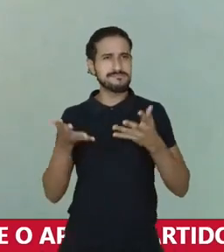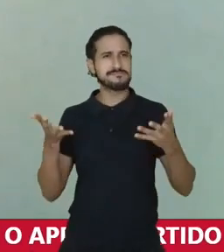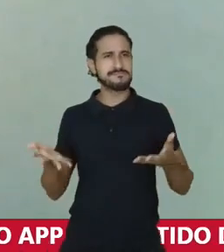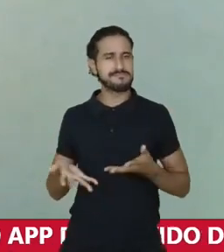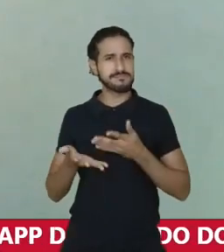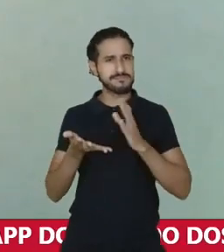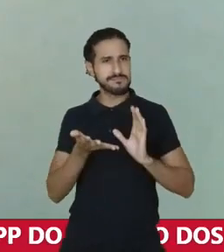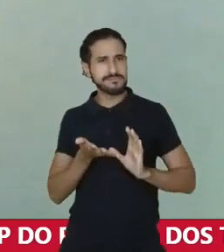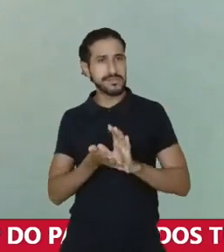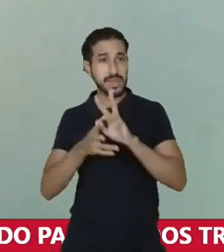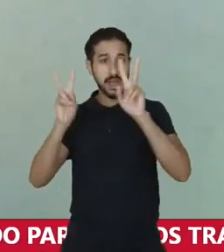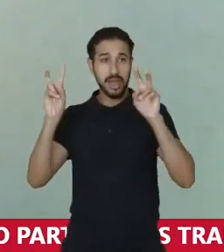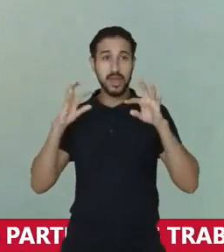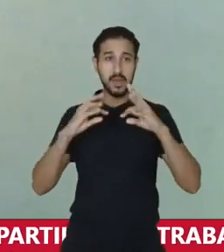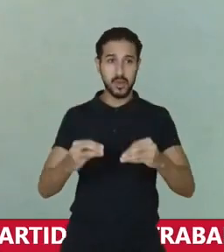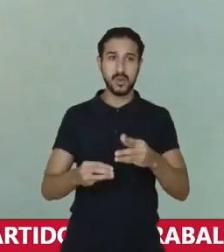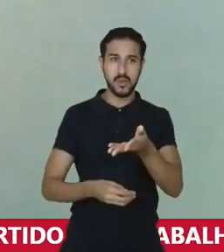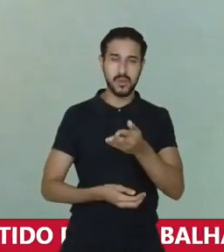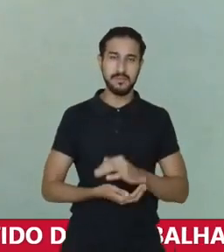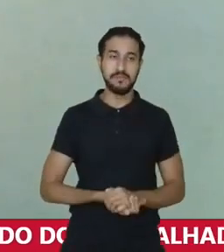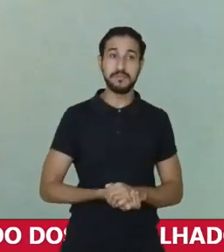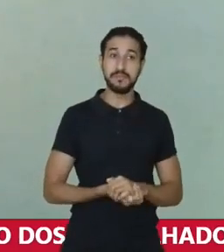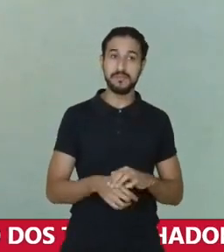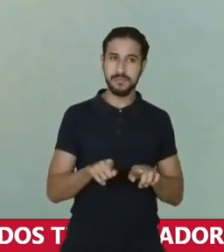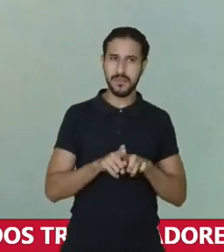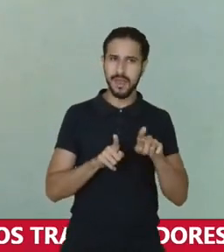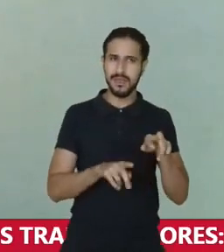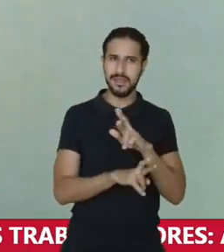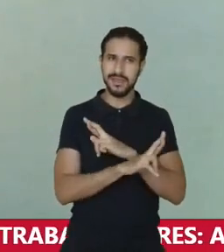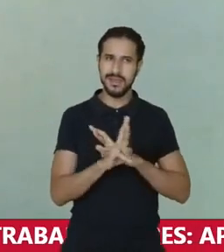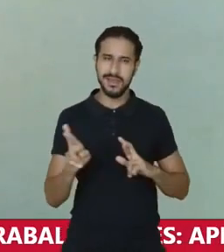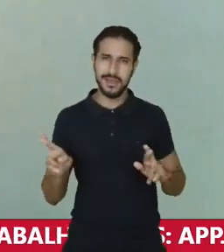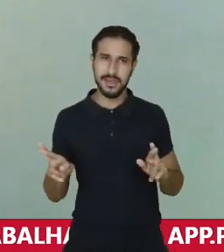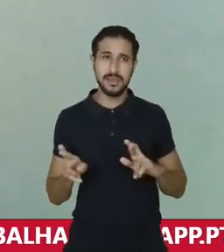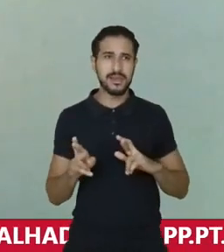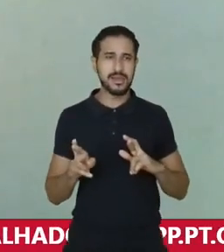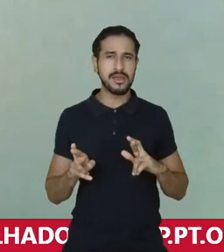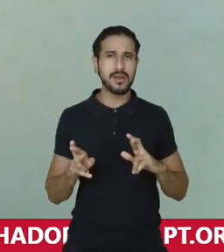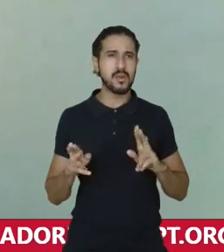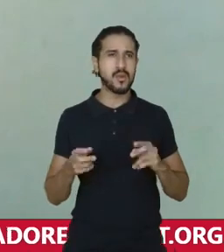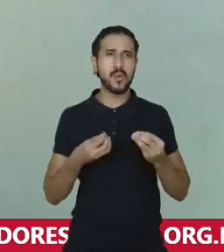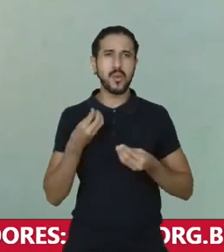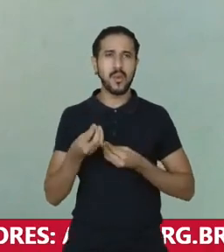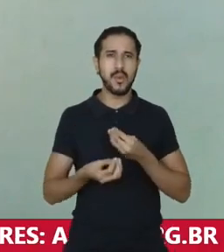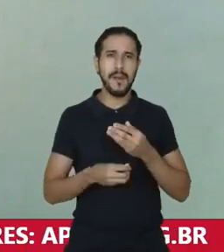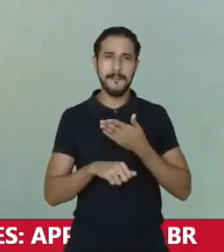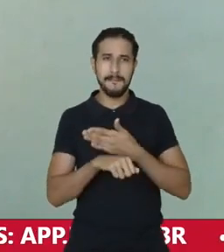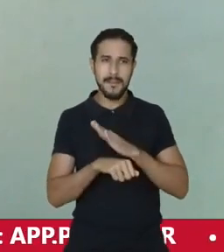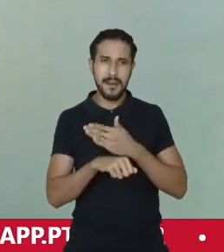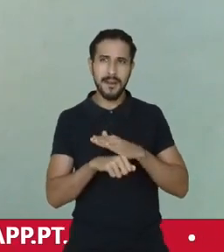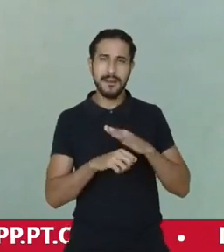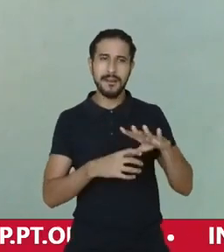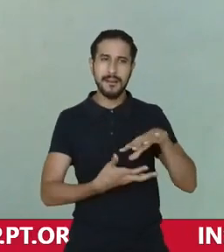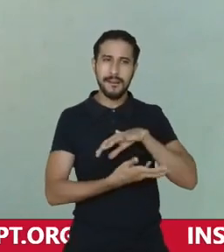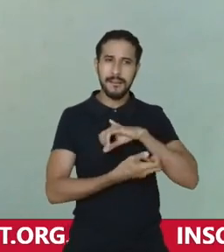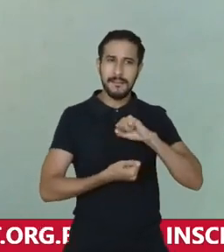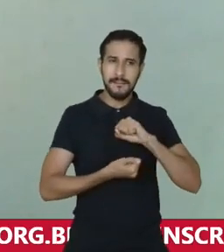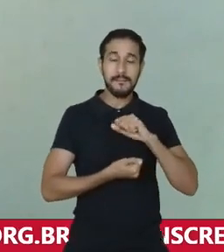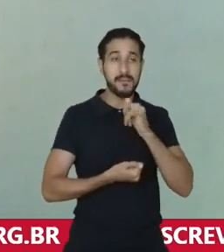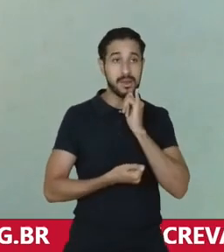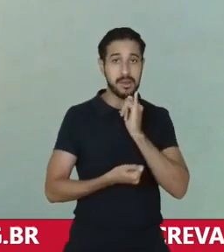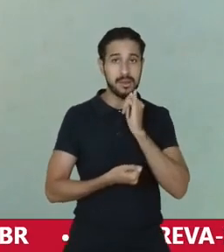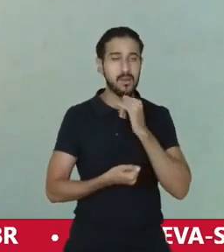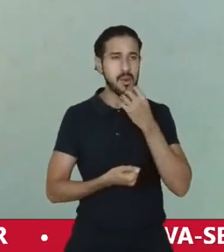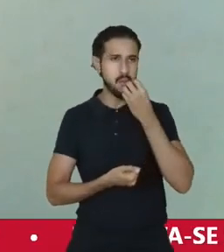de fomentação a isso tudo. E essa relação ela vem através de práticas sustentáveis.